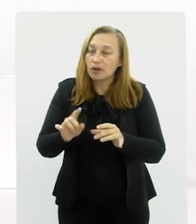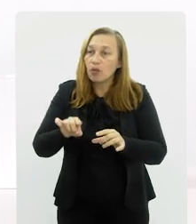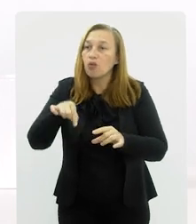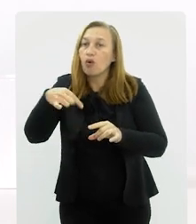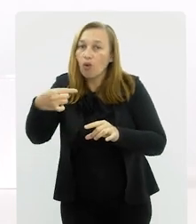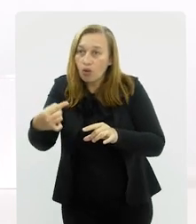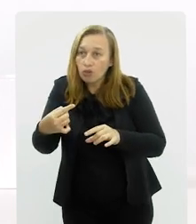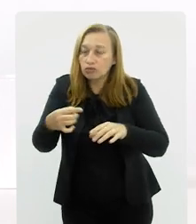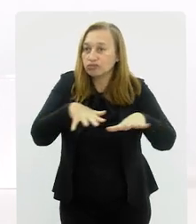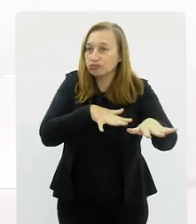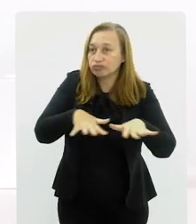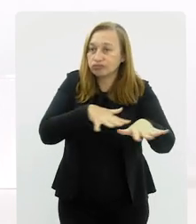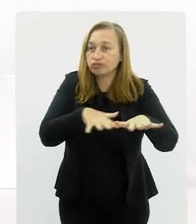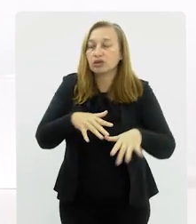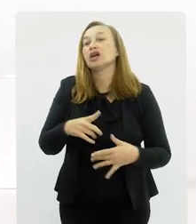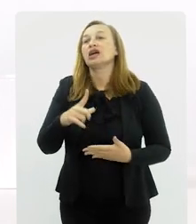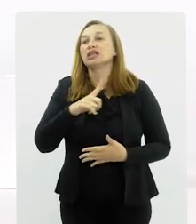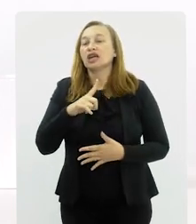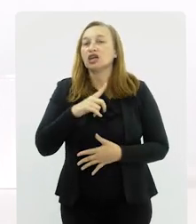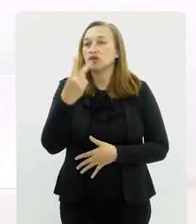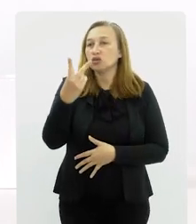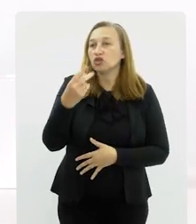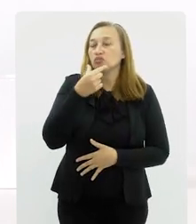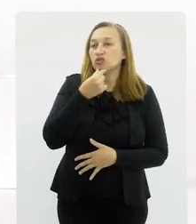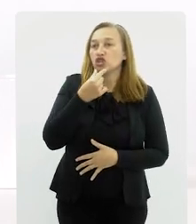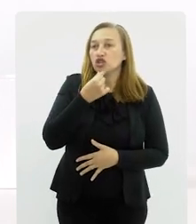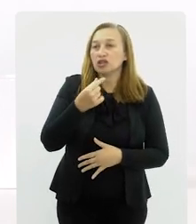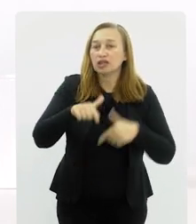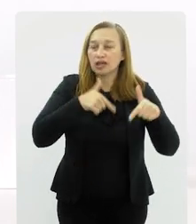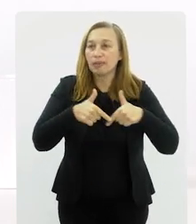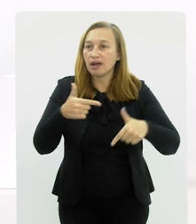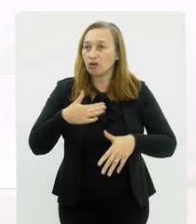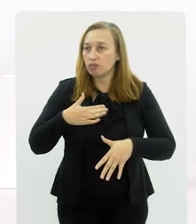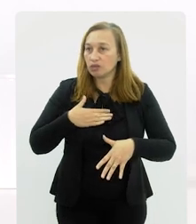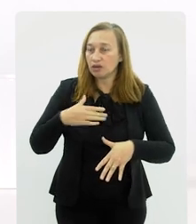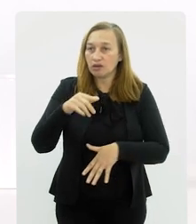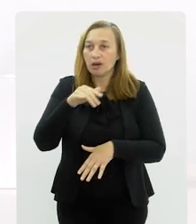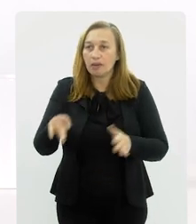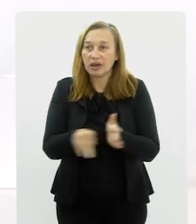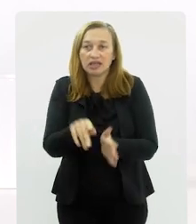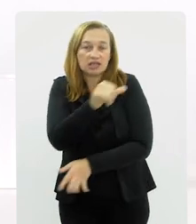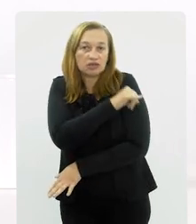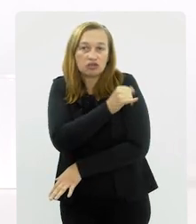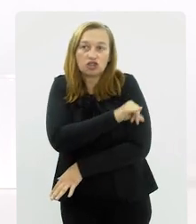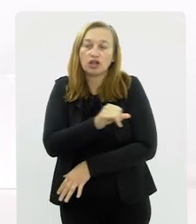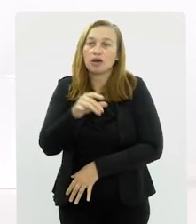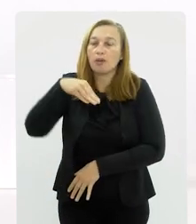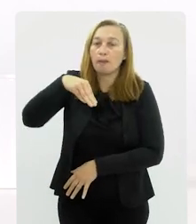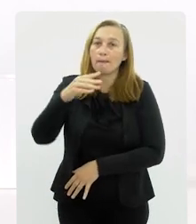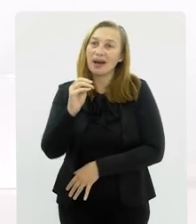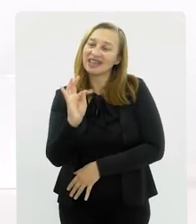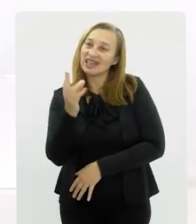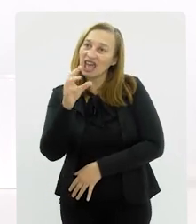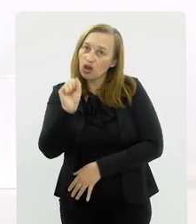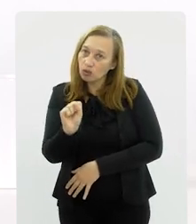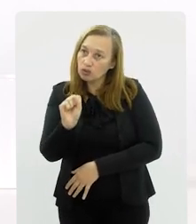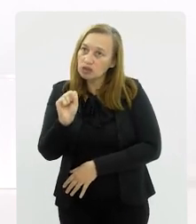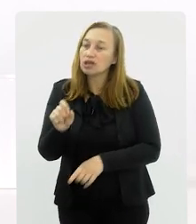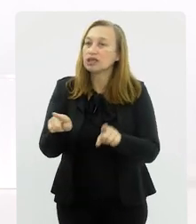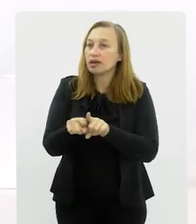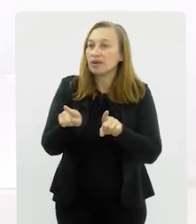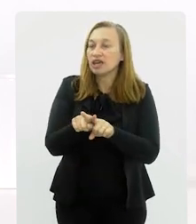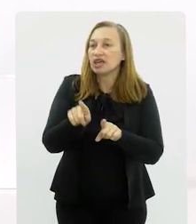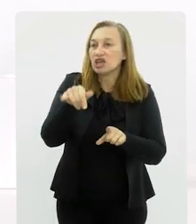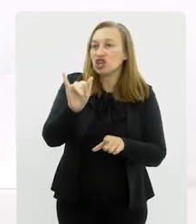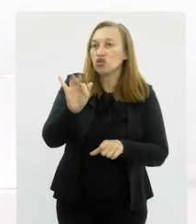Hoje, dois meninos que trabalham comigo, eles são daqui do Rio de Janeiro. Quem são? É o Matheus, né? O Matheus, ele trabalha comigo. E o